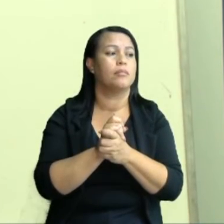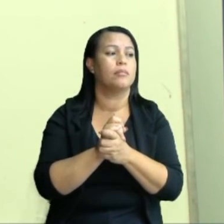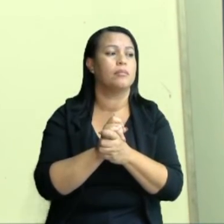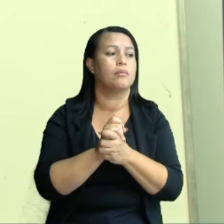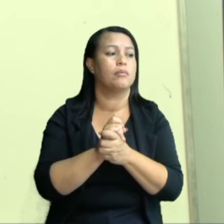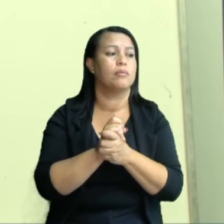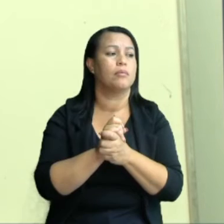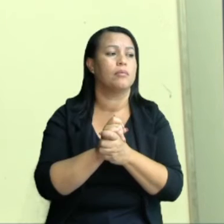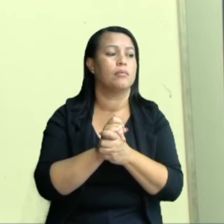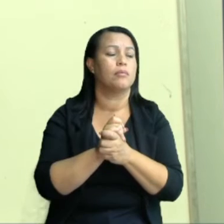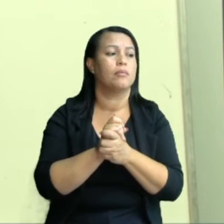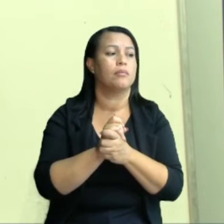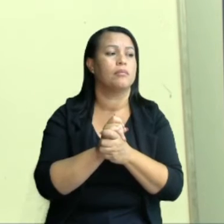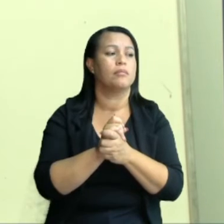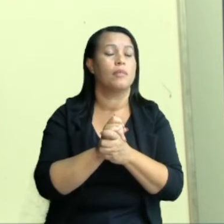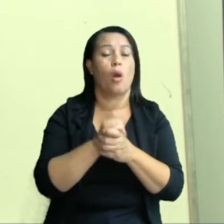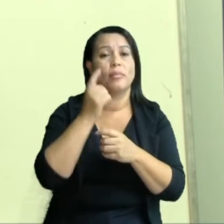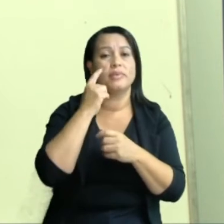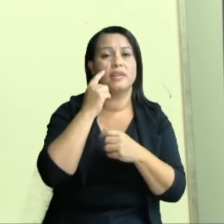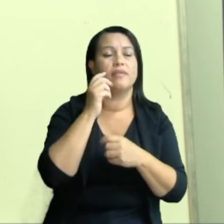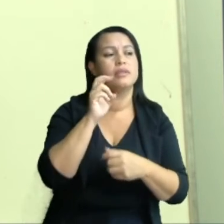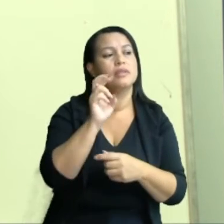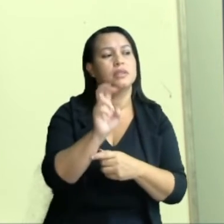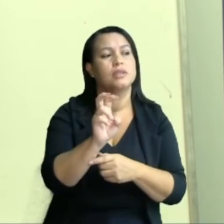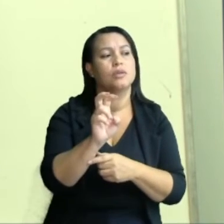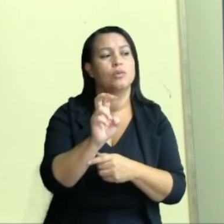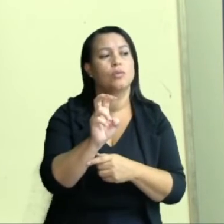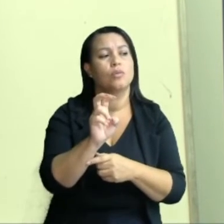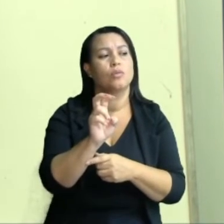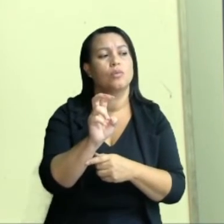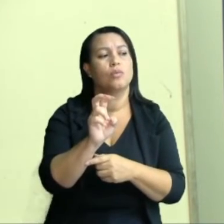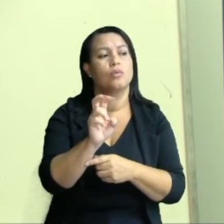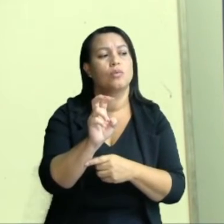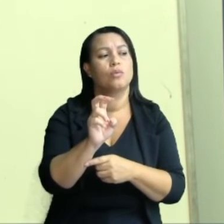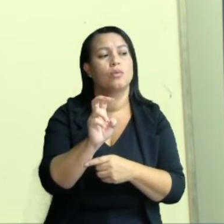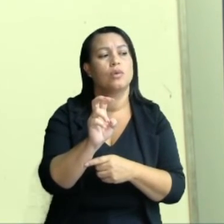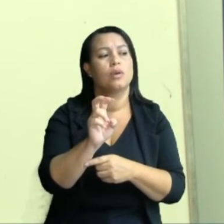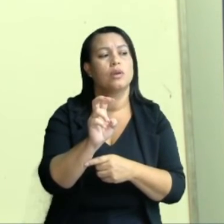Cadê a fração? É 5 quartos